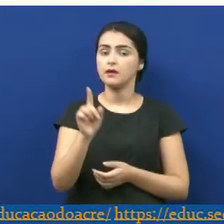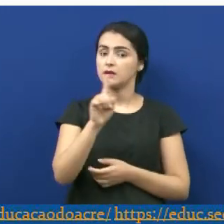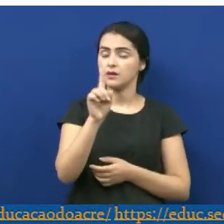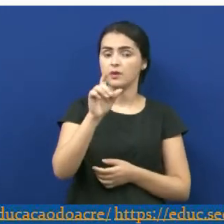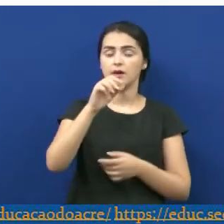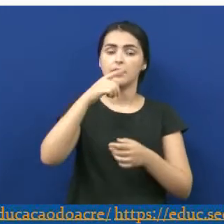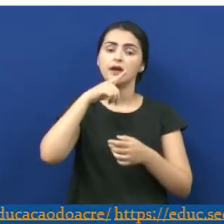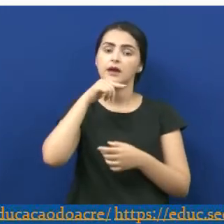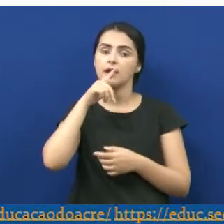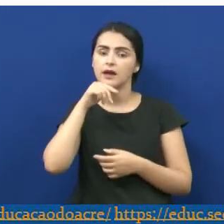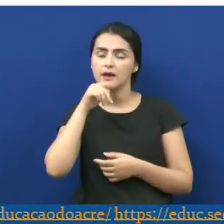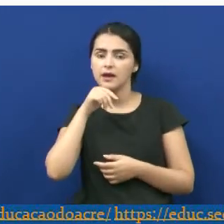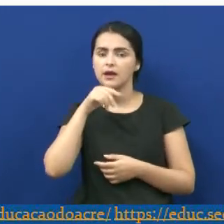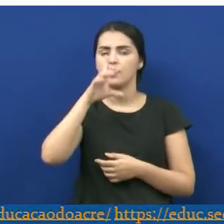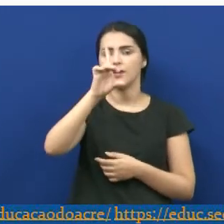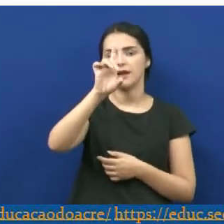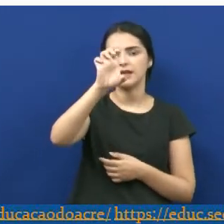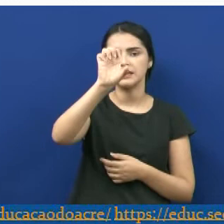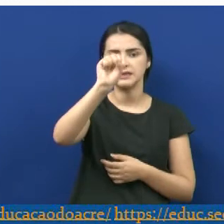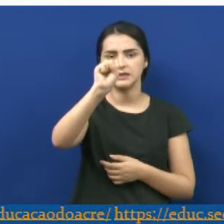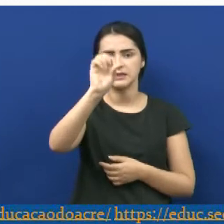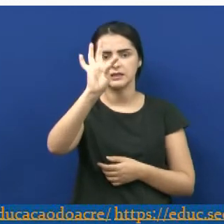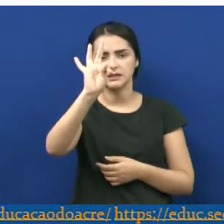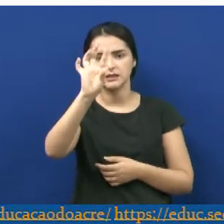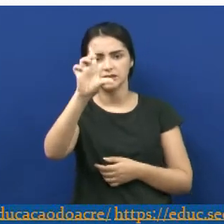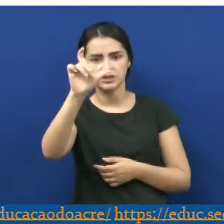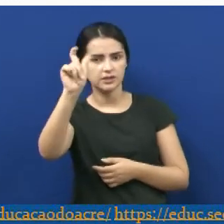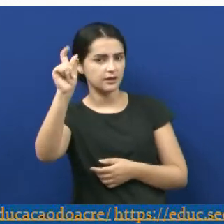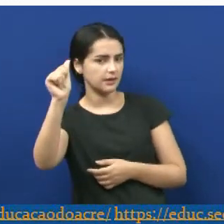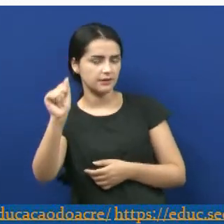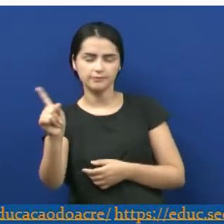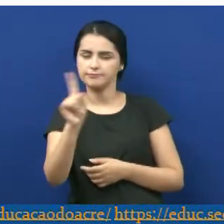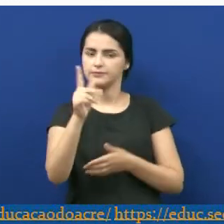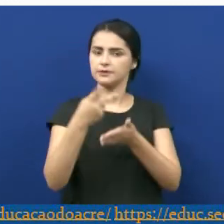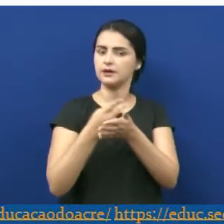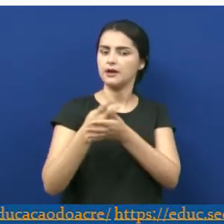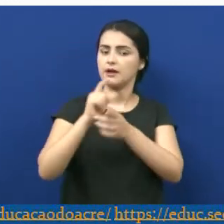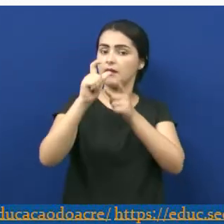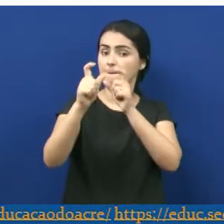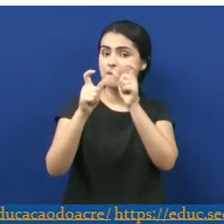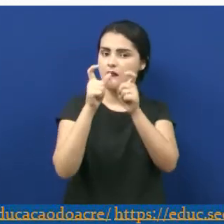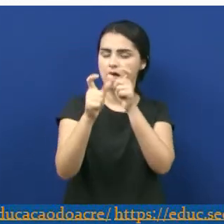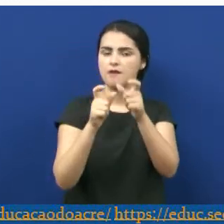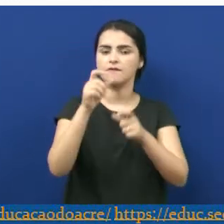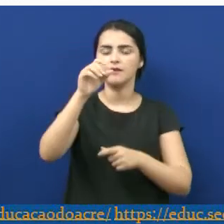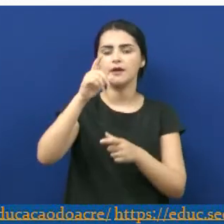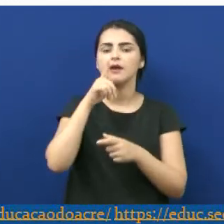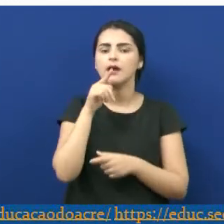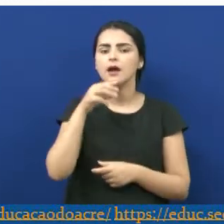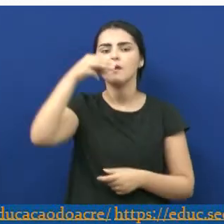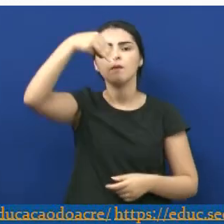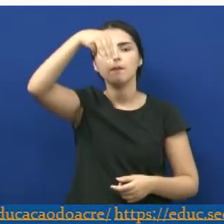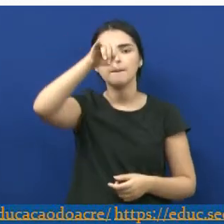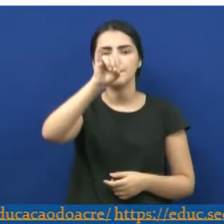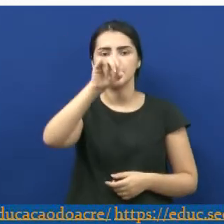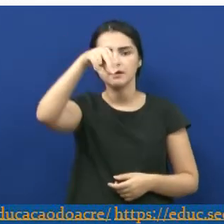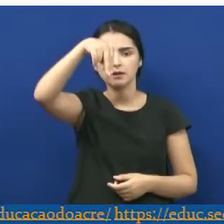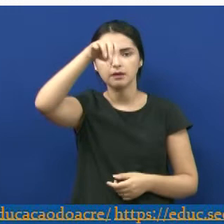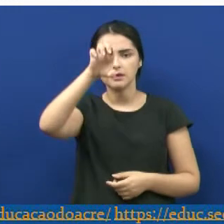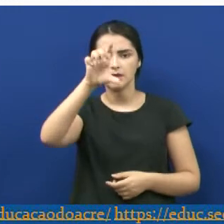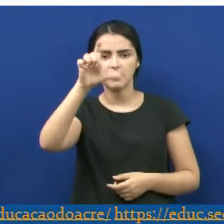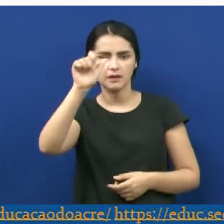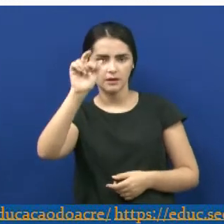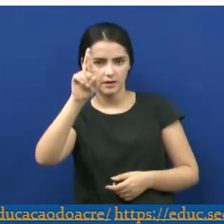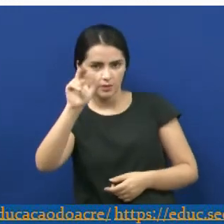é a água mineral, tá bom? Então quando você está observando aí no seu vídeo, veja que lá em cima, no meu primeiro exemplo, não é